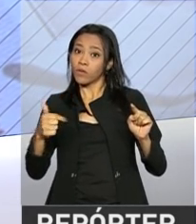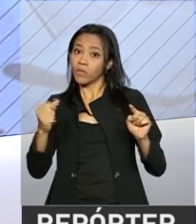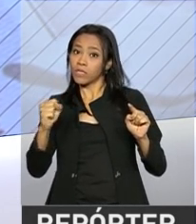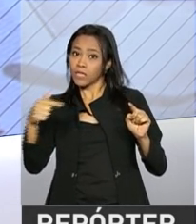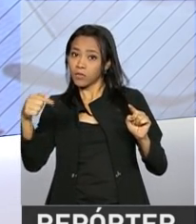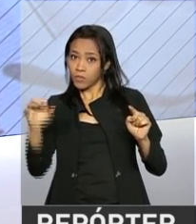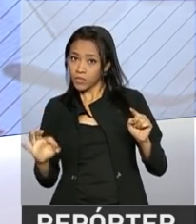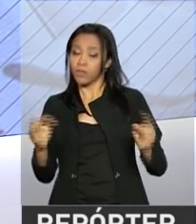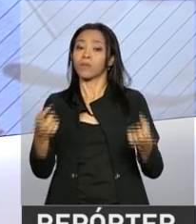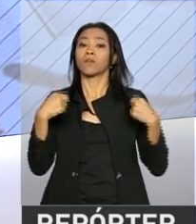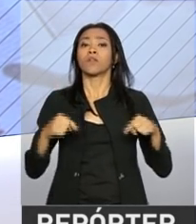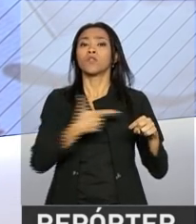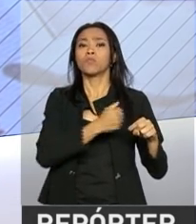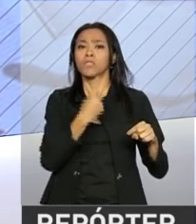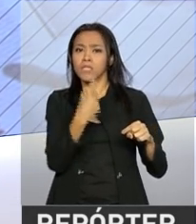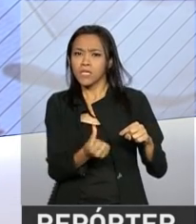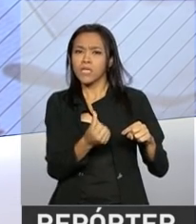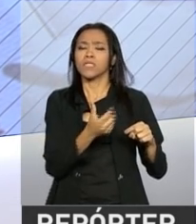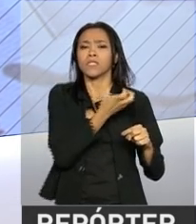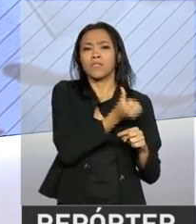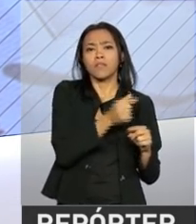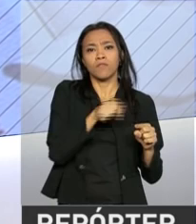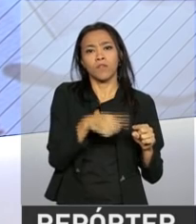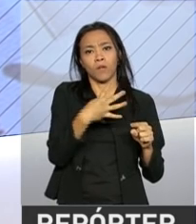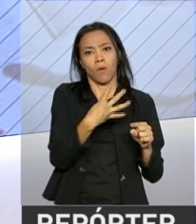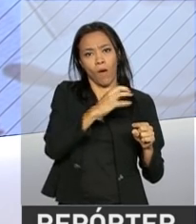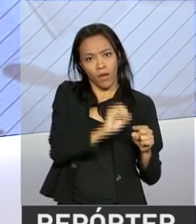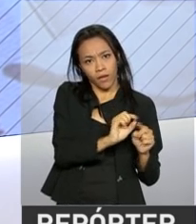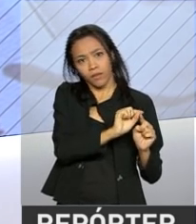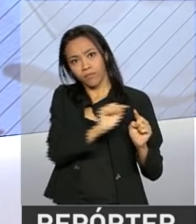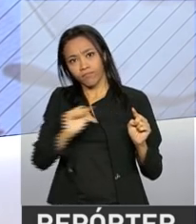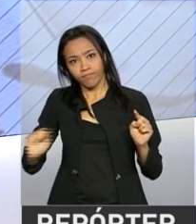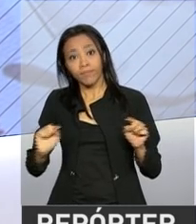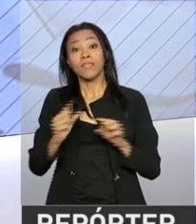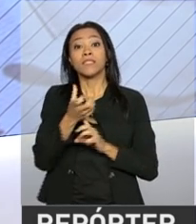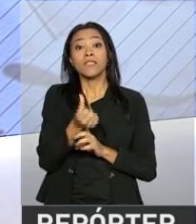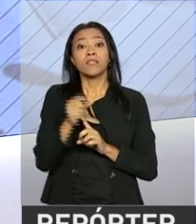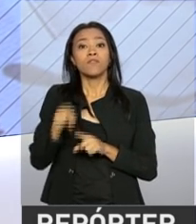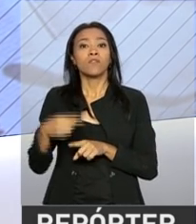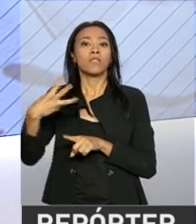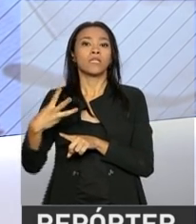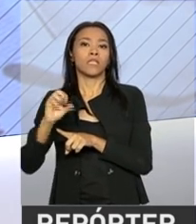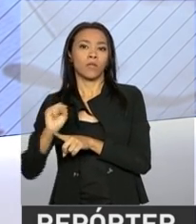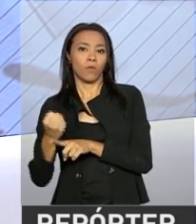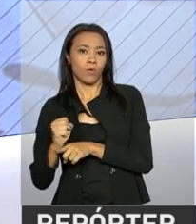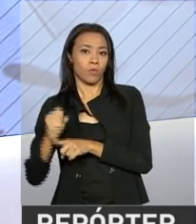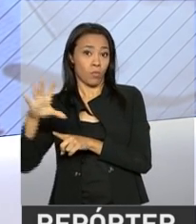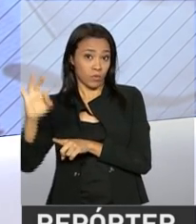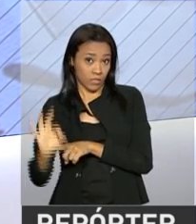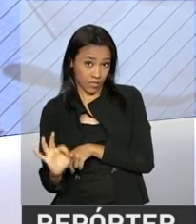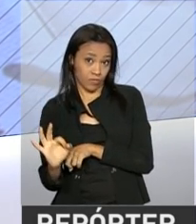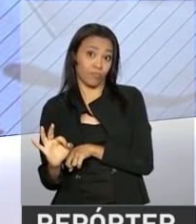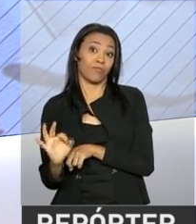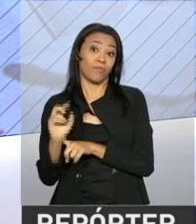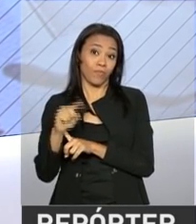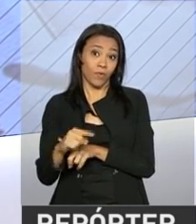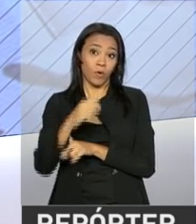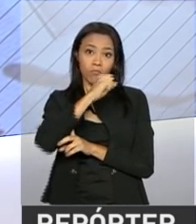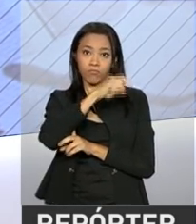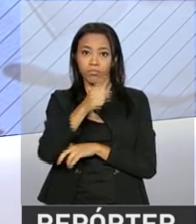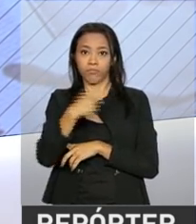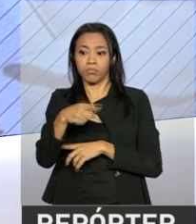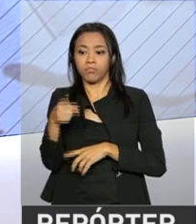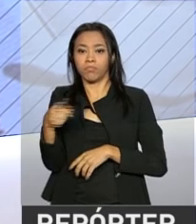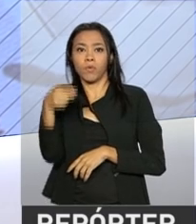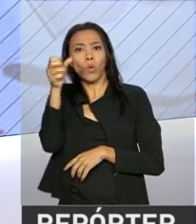2016 a estimativa caiu de 6,40 para 6,38% foi a oitava queda seguida